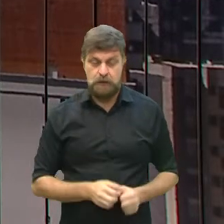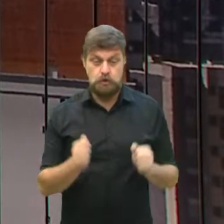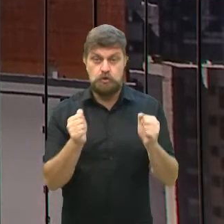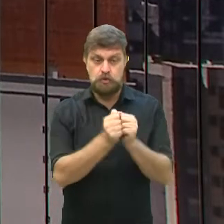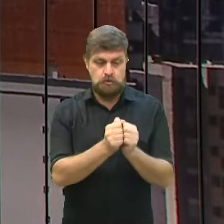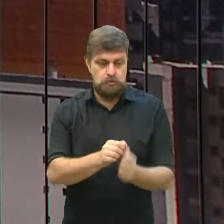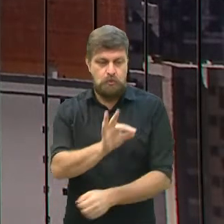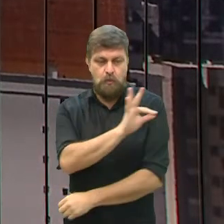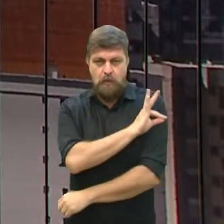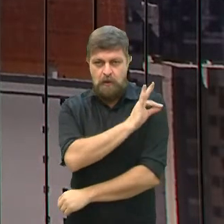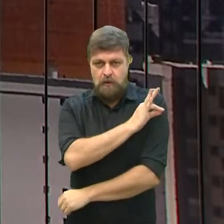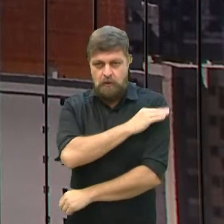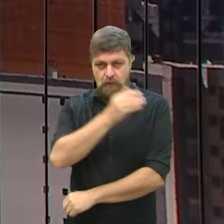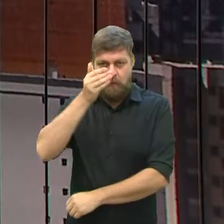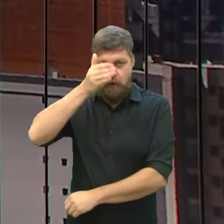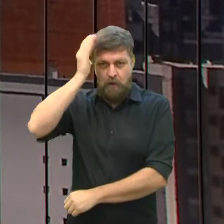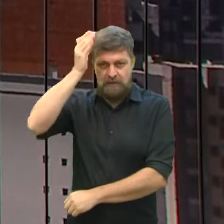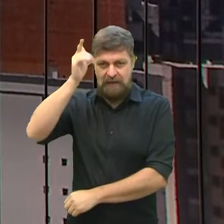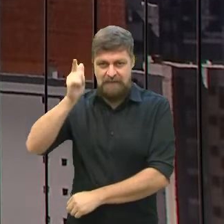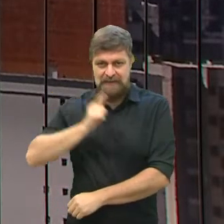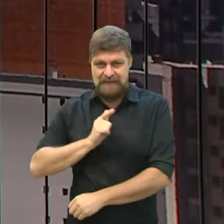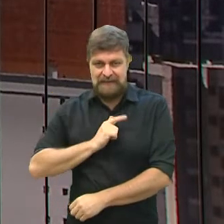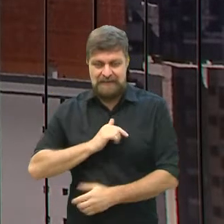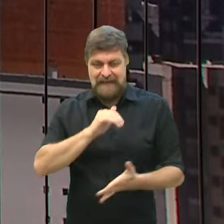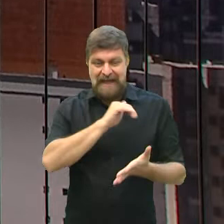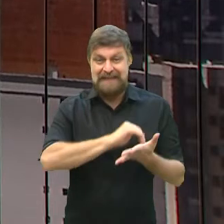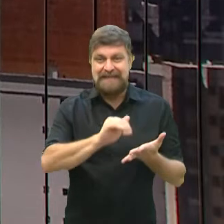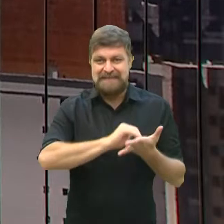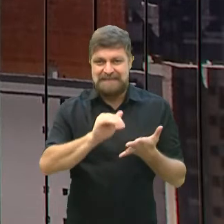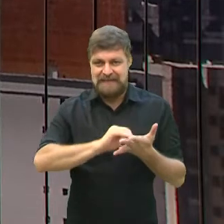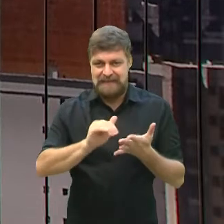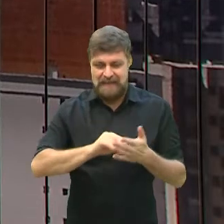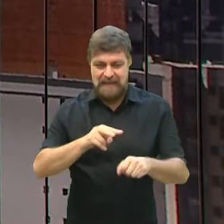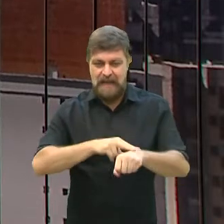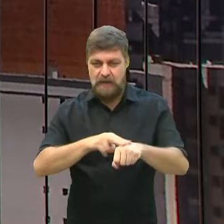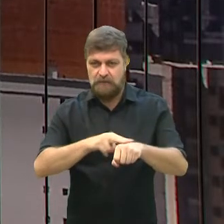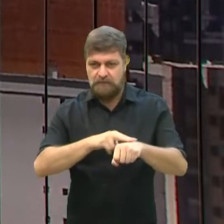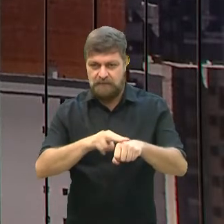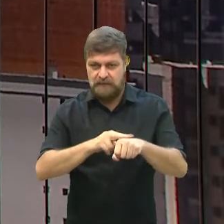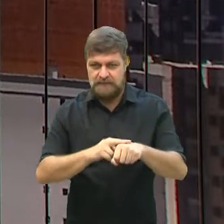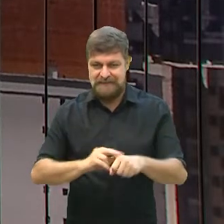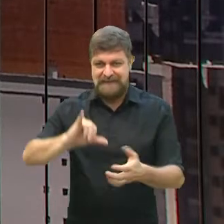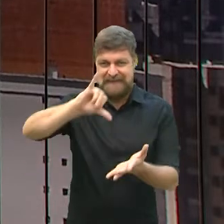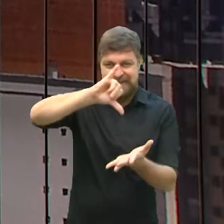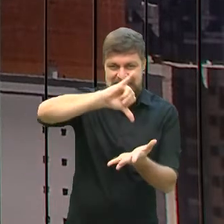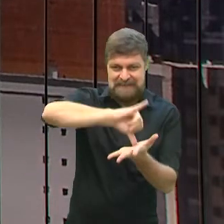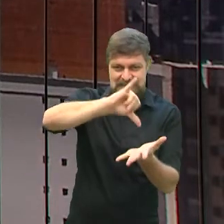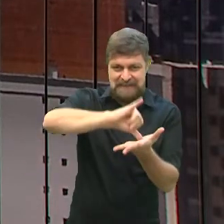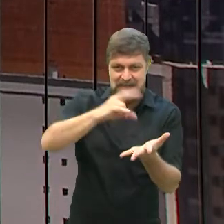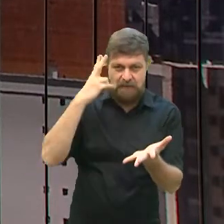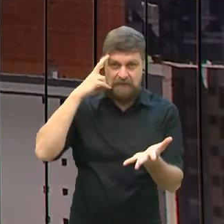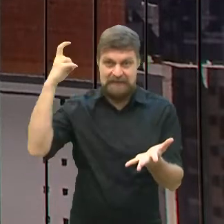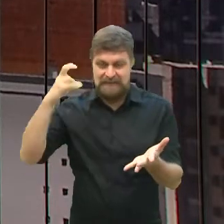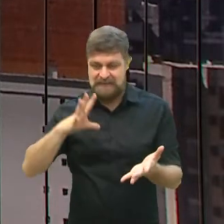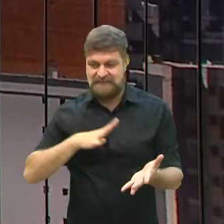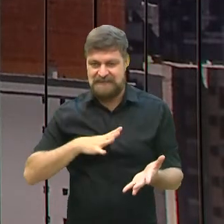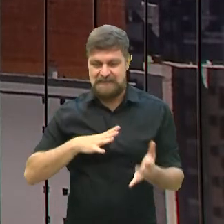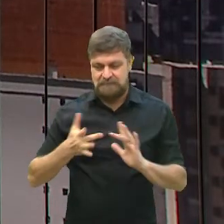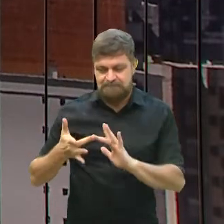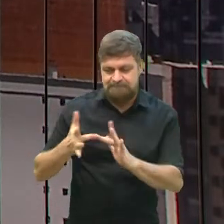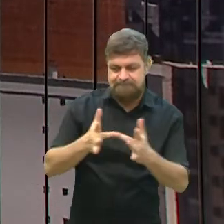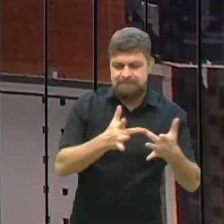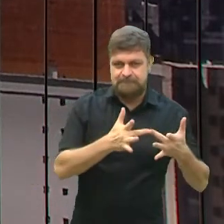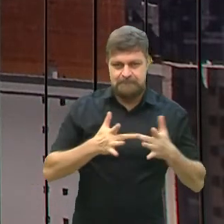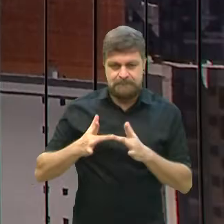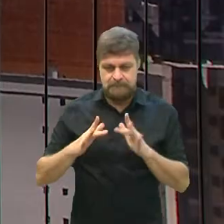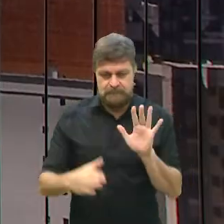do prefeito, que está instalado fisicamente na Secretaria do Verde, que é a Central de Inteligência Cidades Sustentáveis.